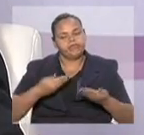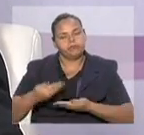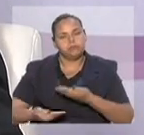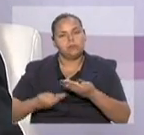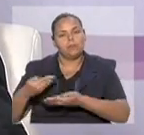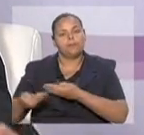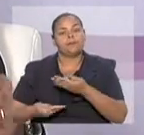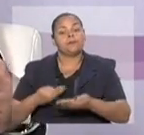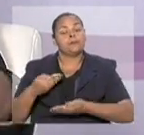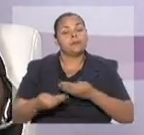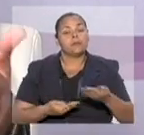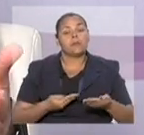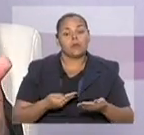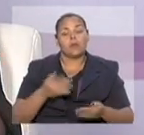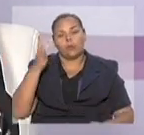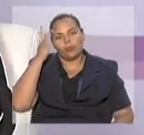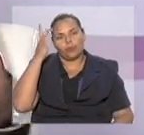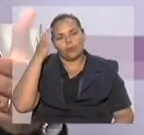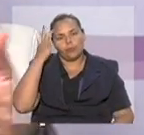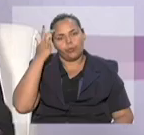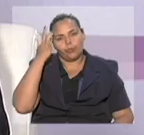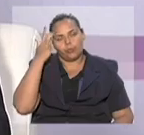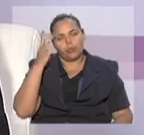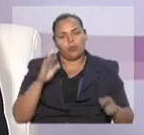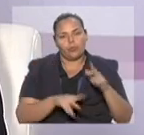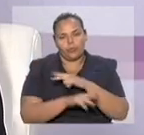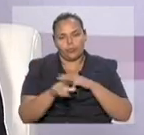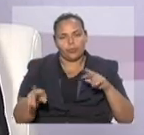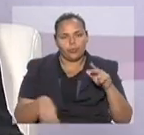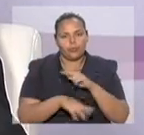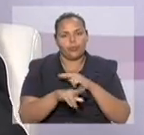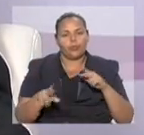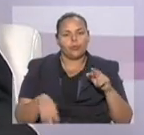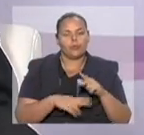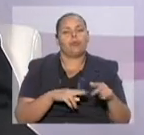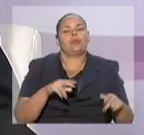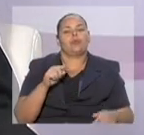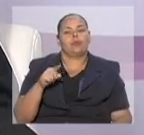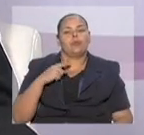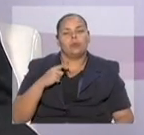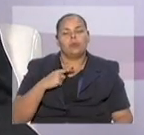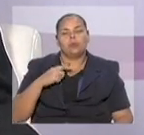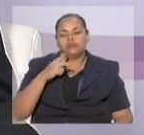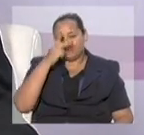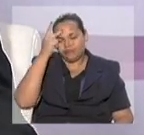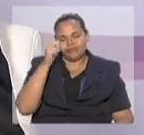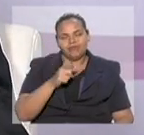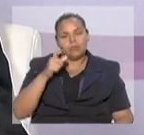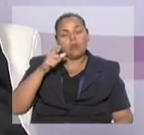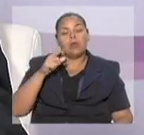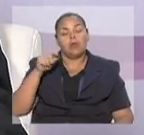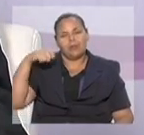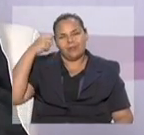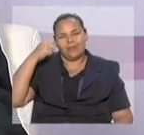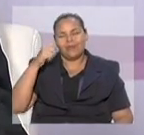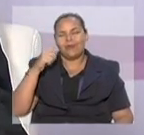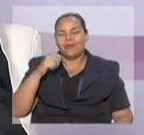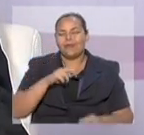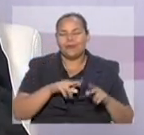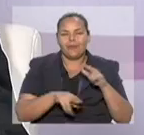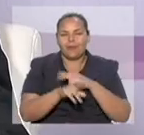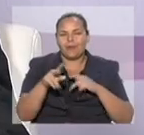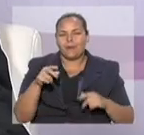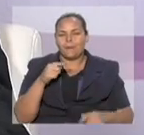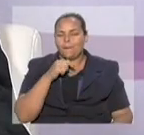um grau de maturidade dos diversos atores que estão participando disso muito grande,